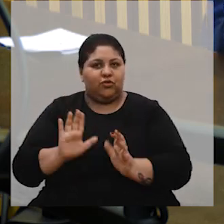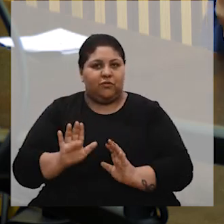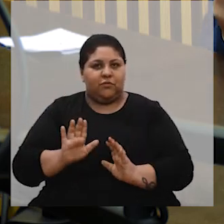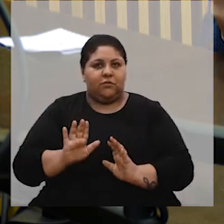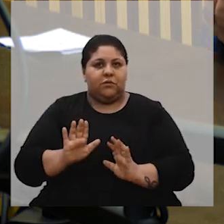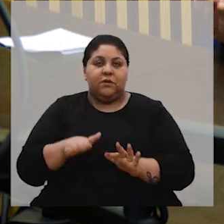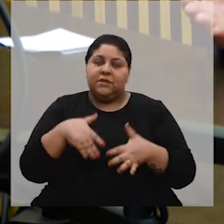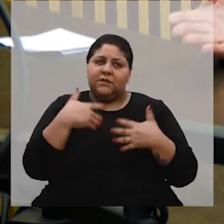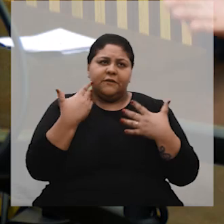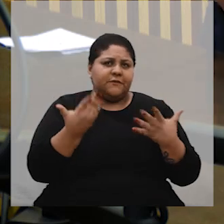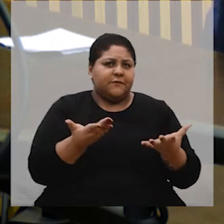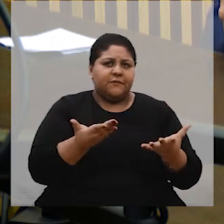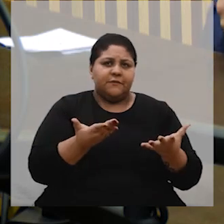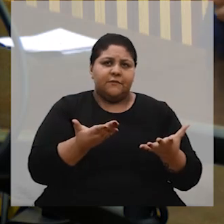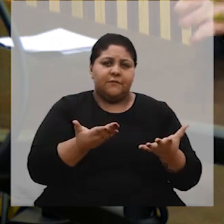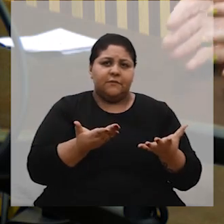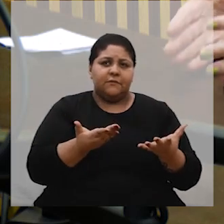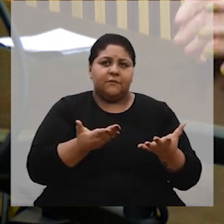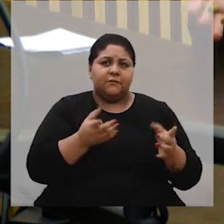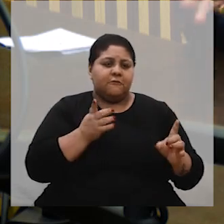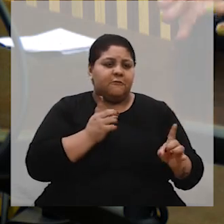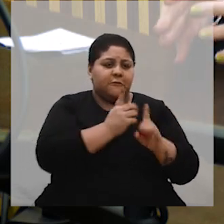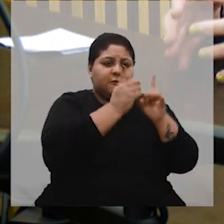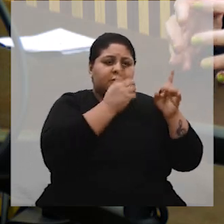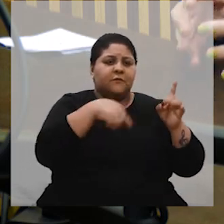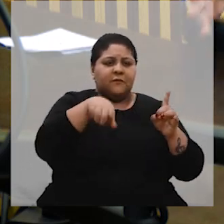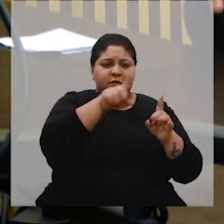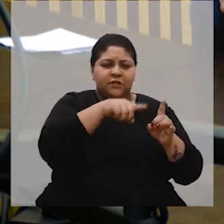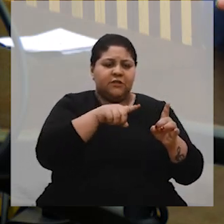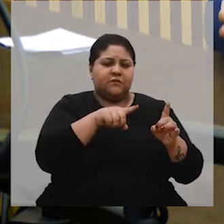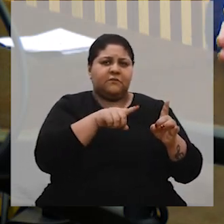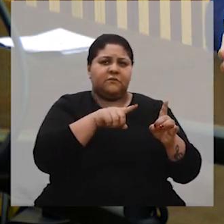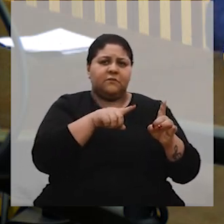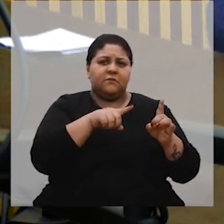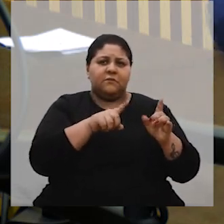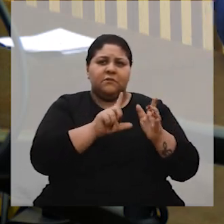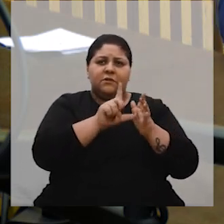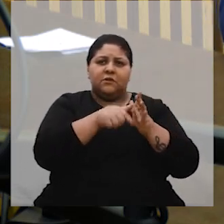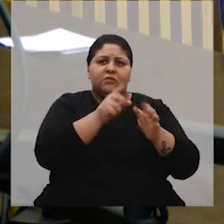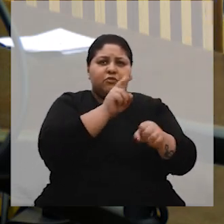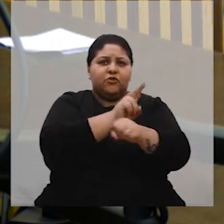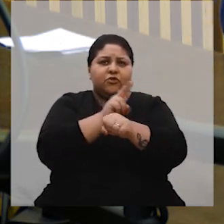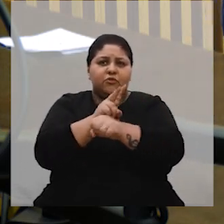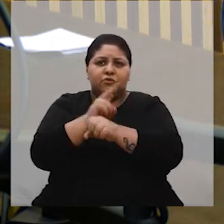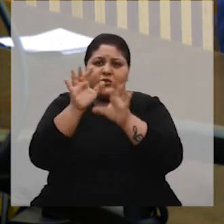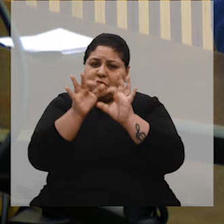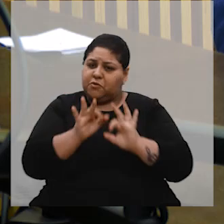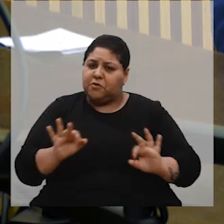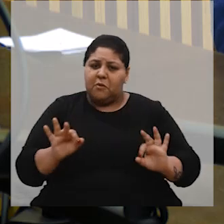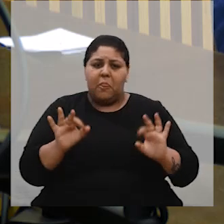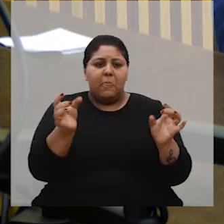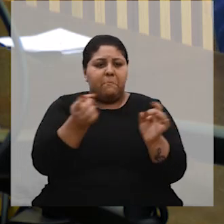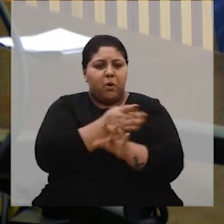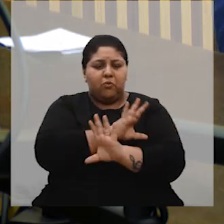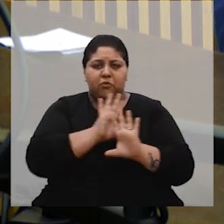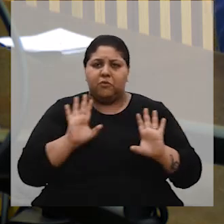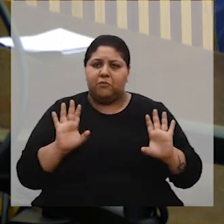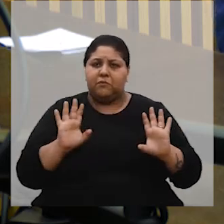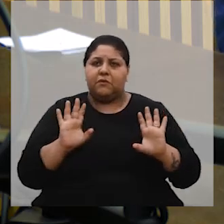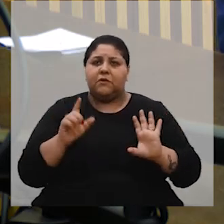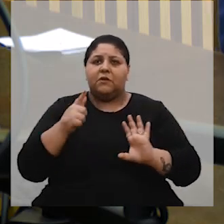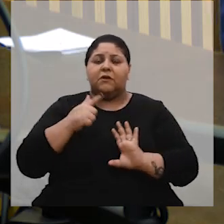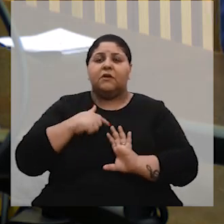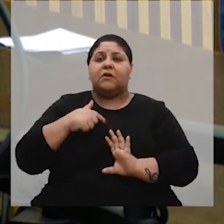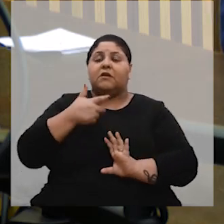dia. Então, basicamente, faz o diagnóstico, a gente descobre, trata, cura, está resolvido o problema.